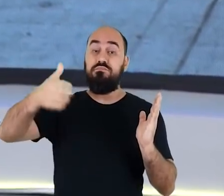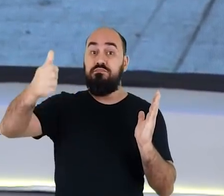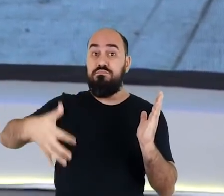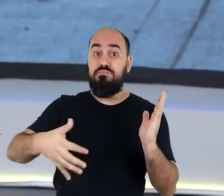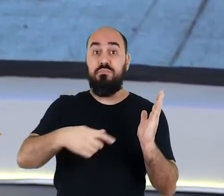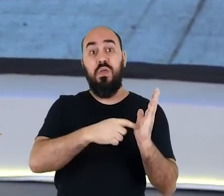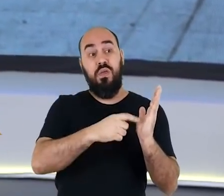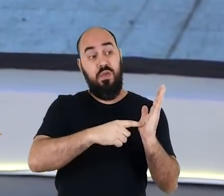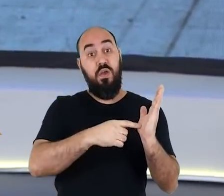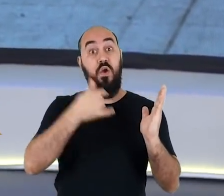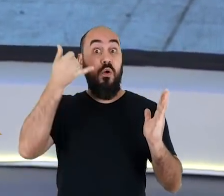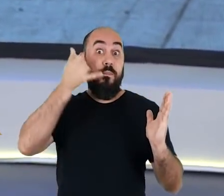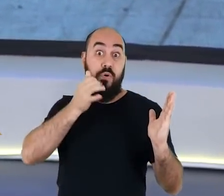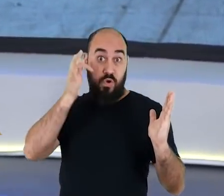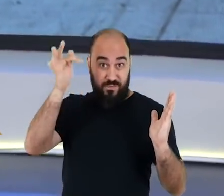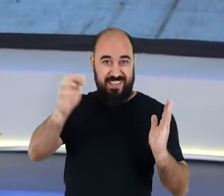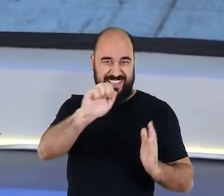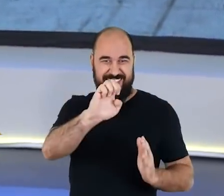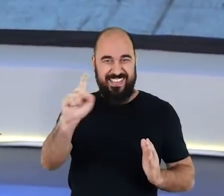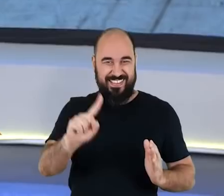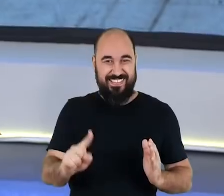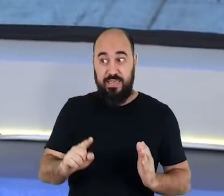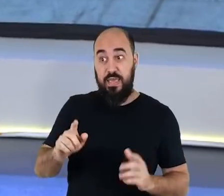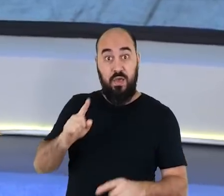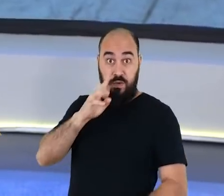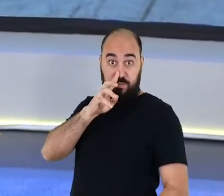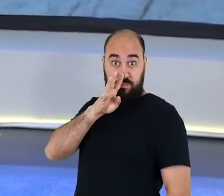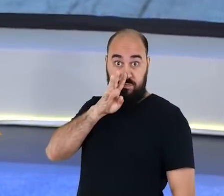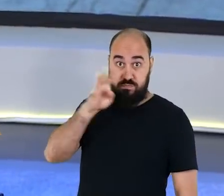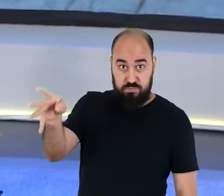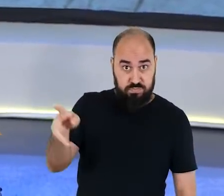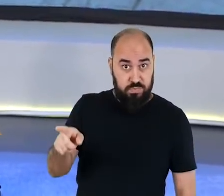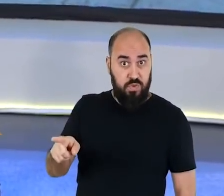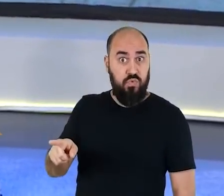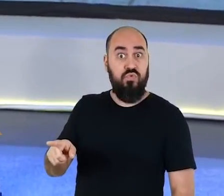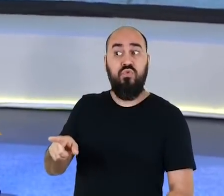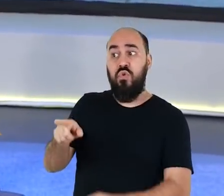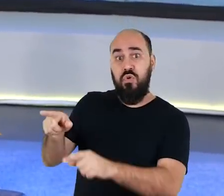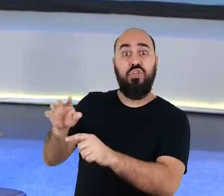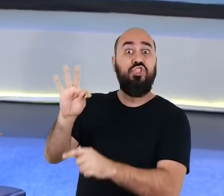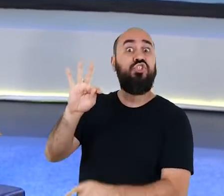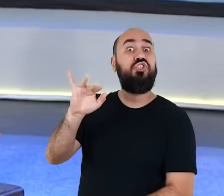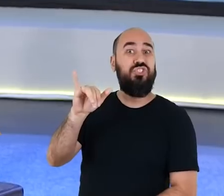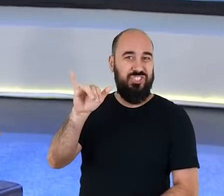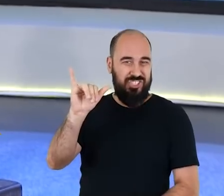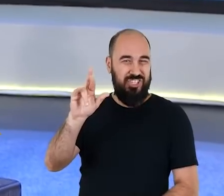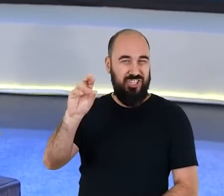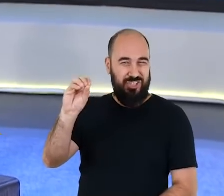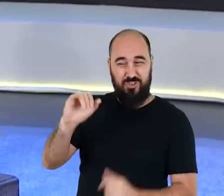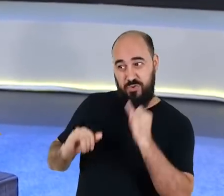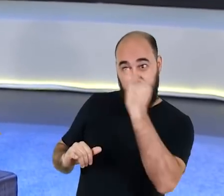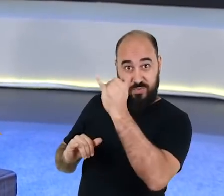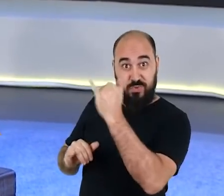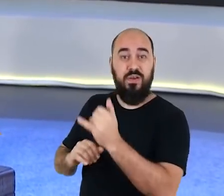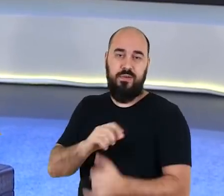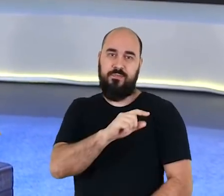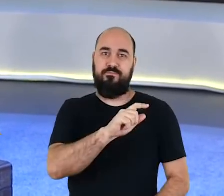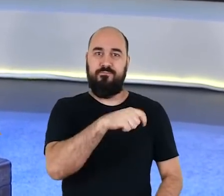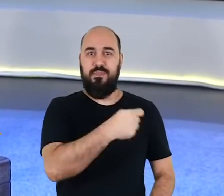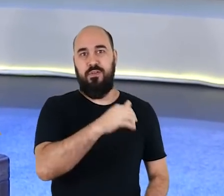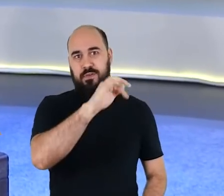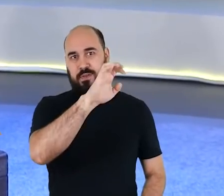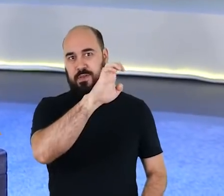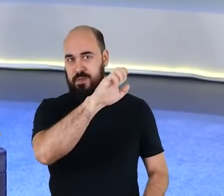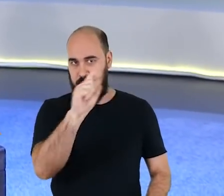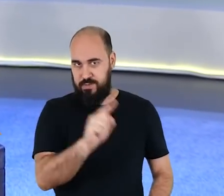o mesmo profeta, Ezequiel, que denunciou a perversidade de Tiro, usa a linguagem do seu